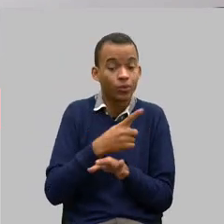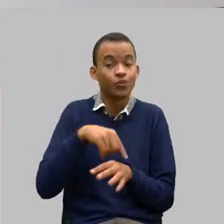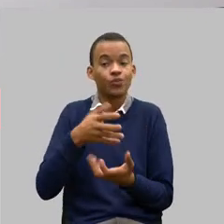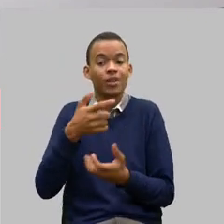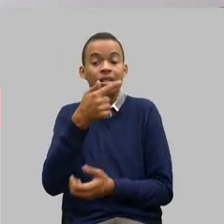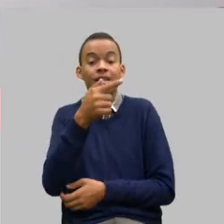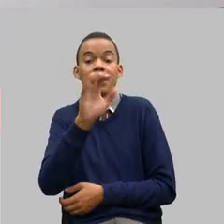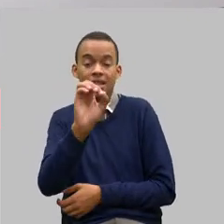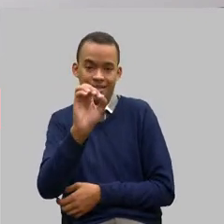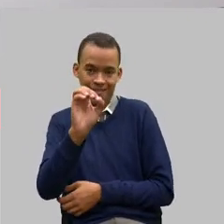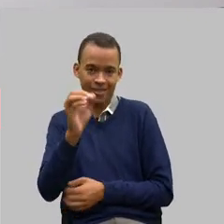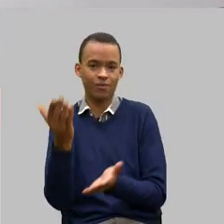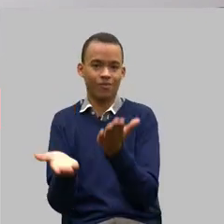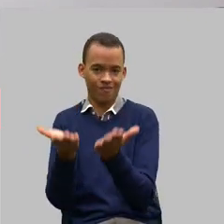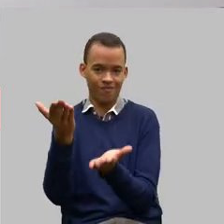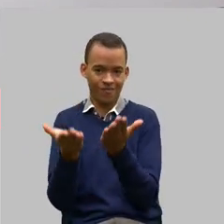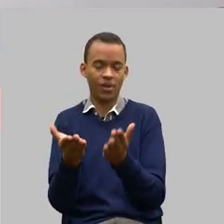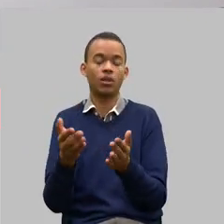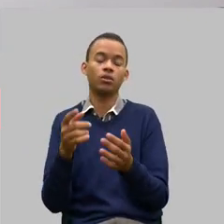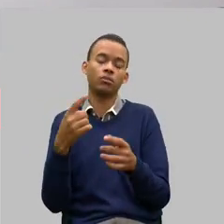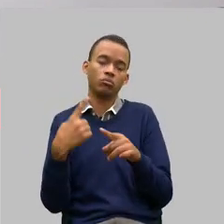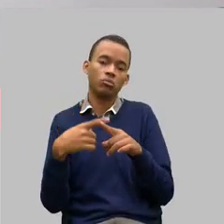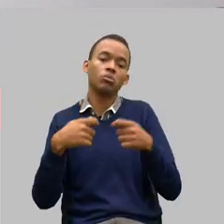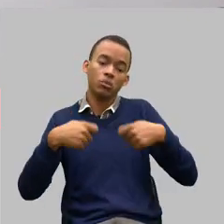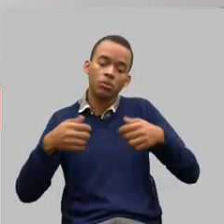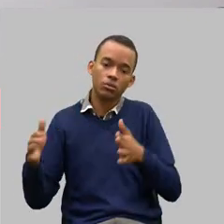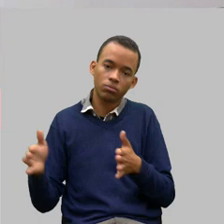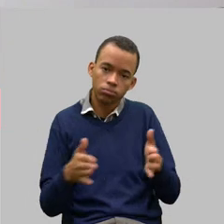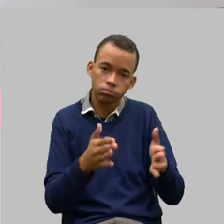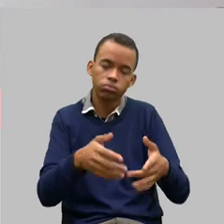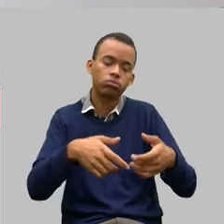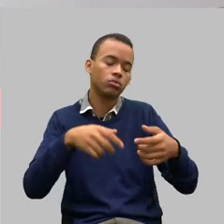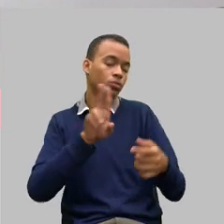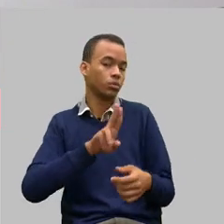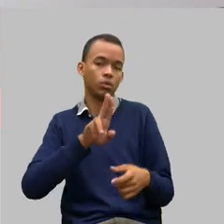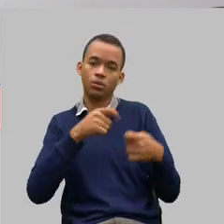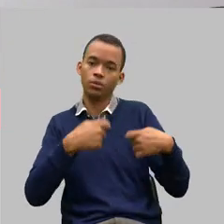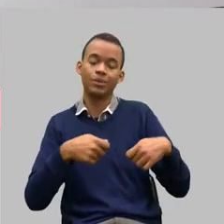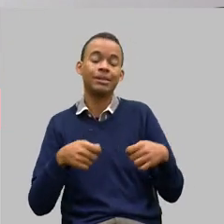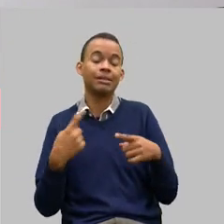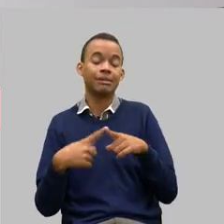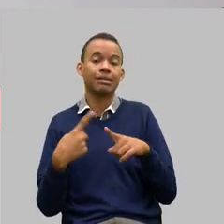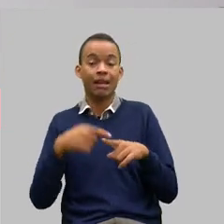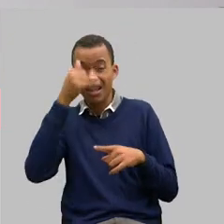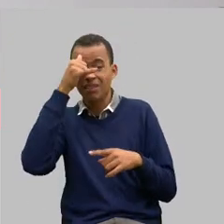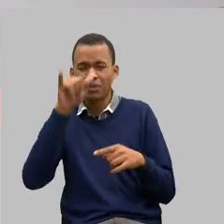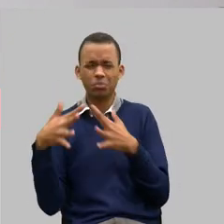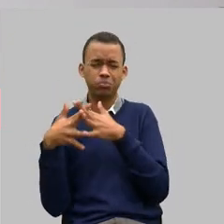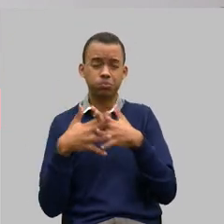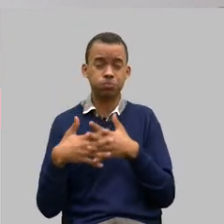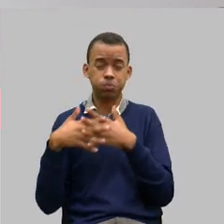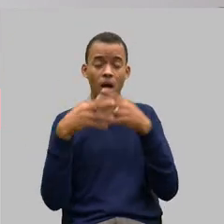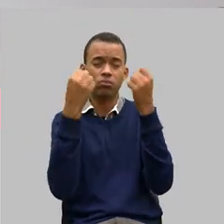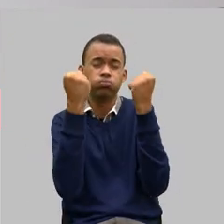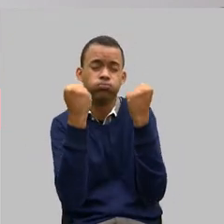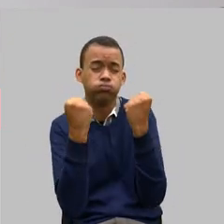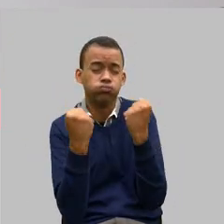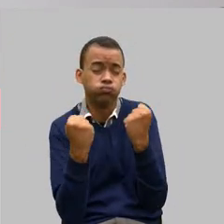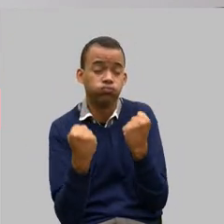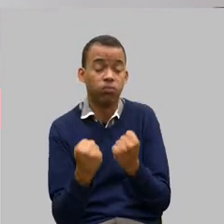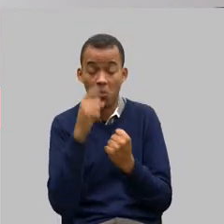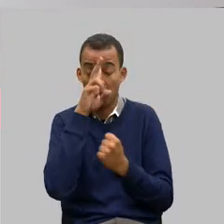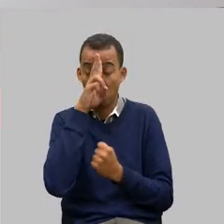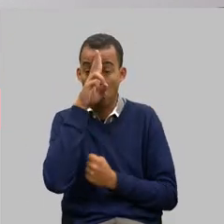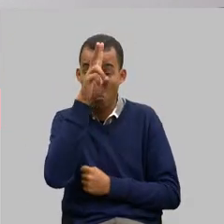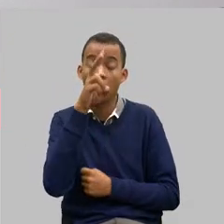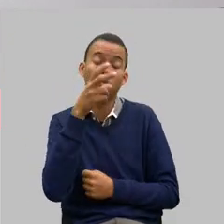item de segurança nas estradas né a gente tem que reduzir e certificar que o peso né seja correto eh nas